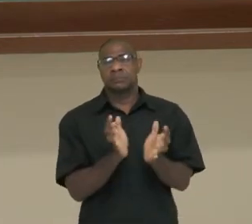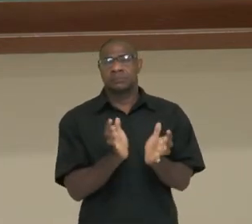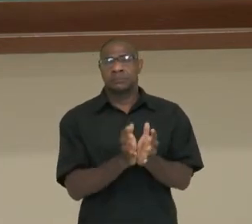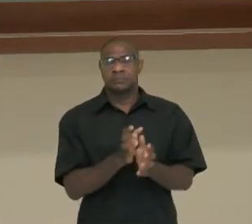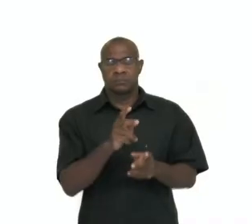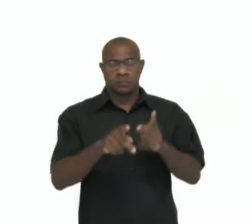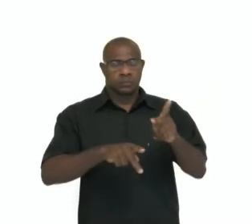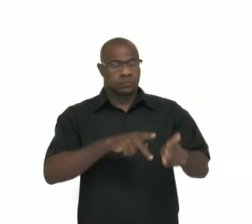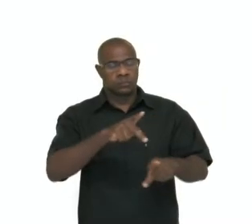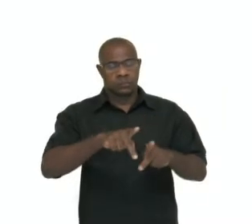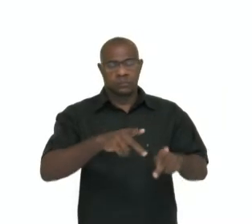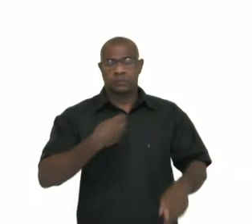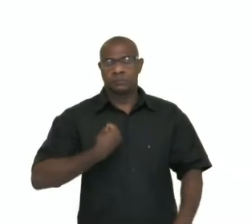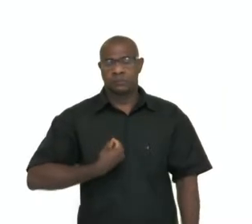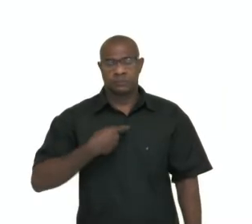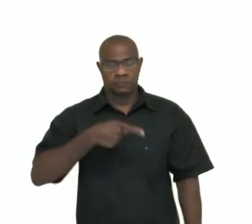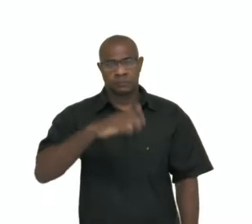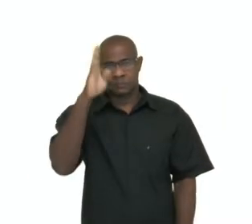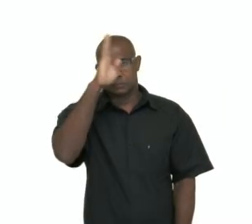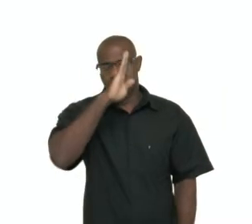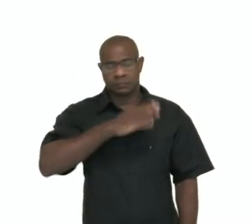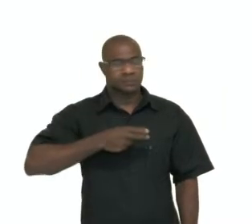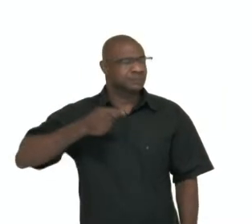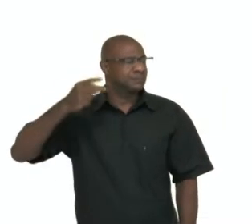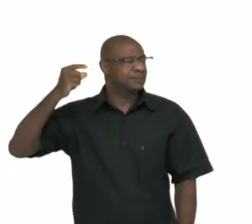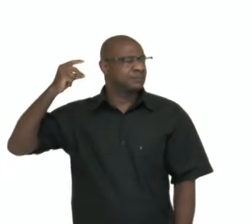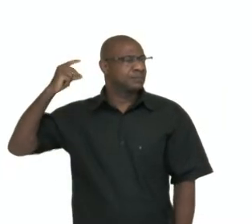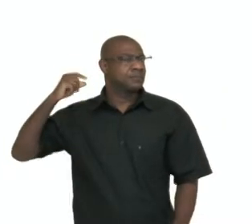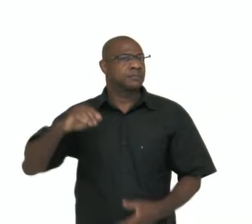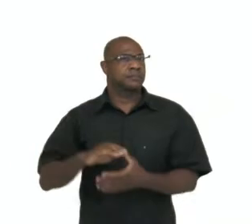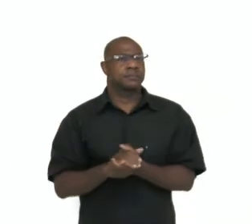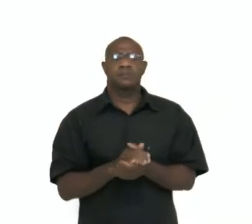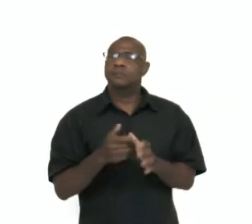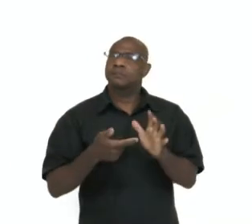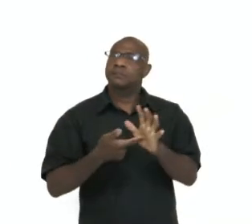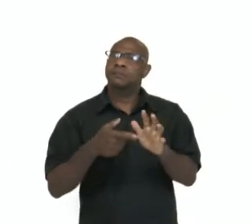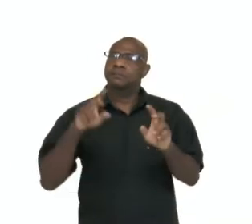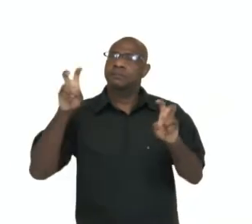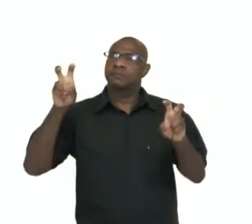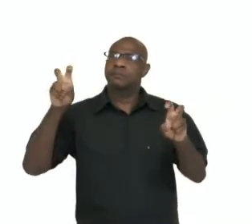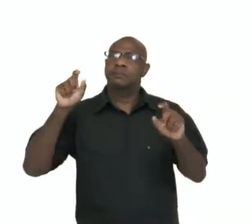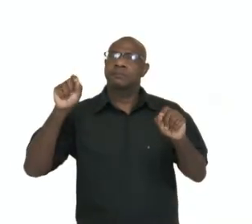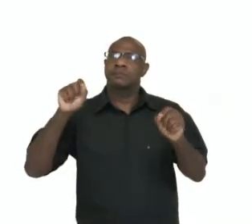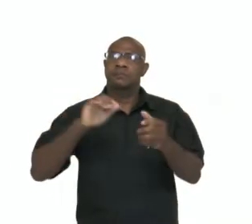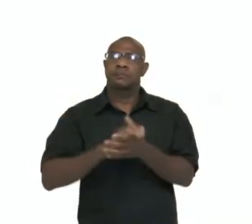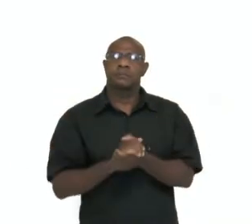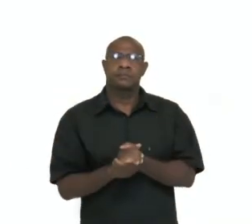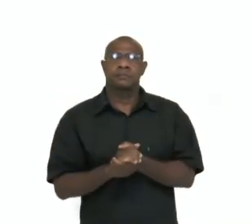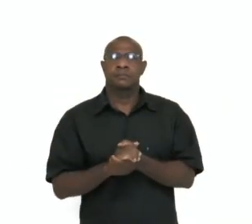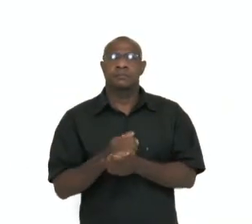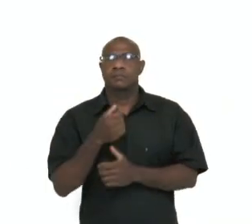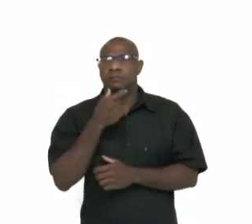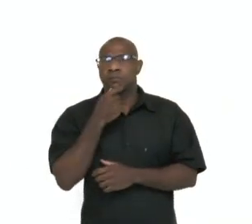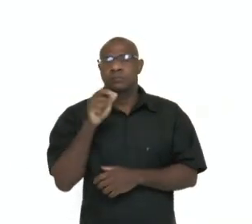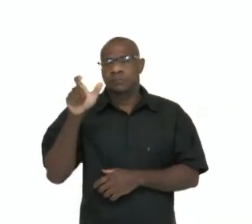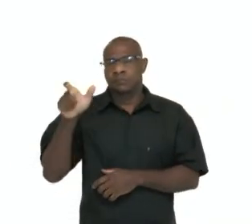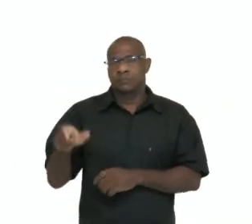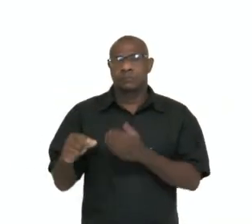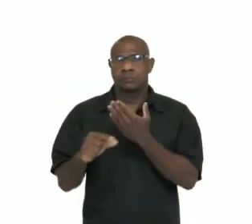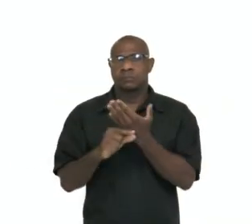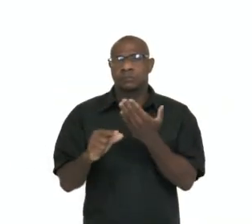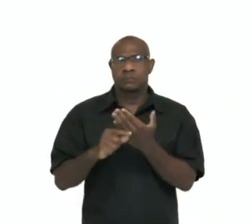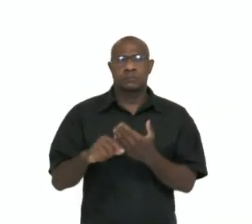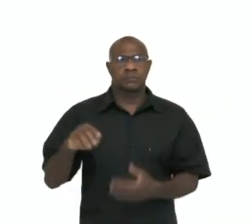que habitaram o Brasil. Então eu quero retomar com você essa citação aqui, do Bernardo de Carvalho. Isto é para